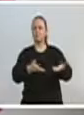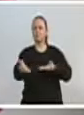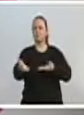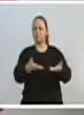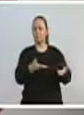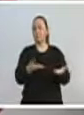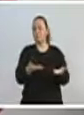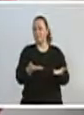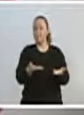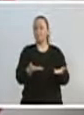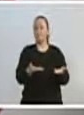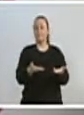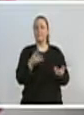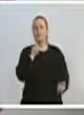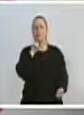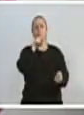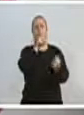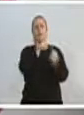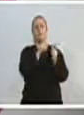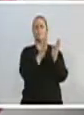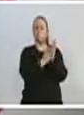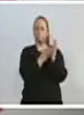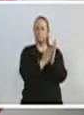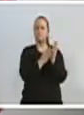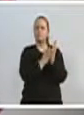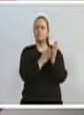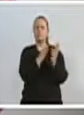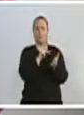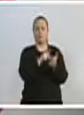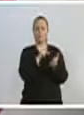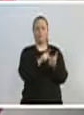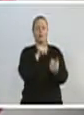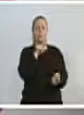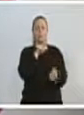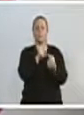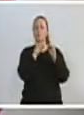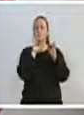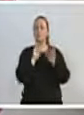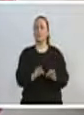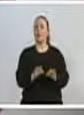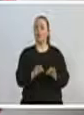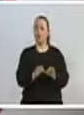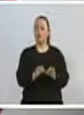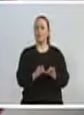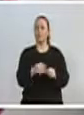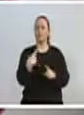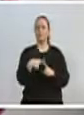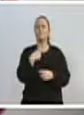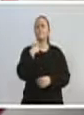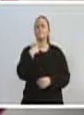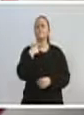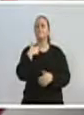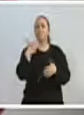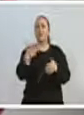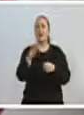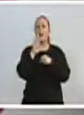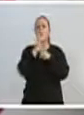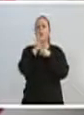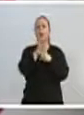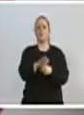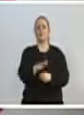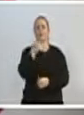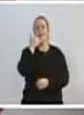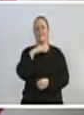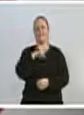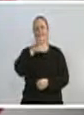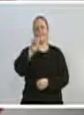a intenção é louvável, e a vossa excelência está de parabéns, pela intenção, pela forma com que faz a abordagem, pelo desejo de contribuir com as crianças que têm alguma